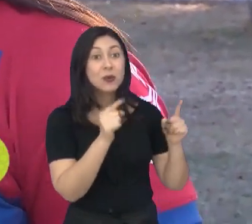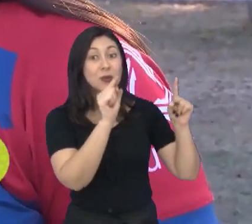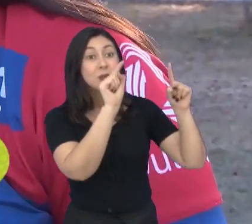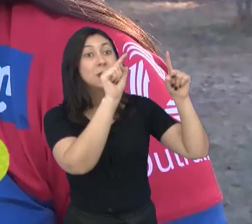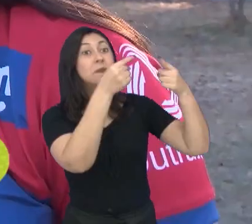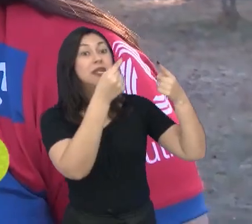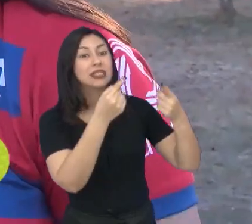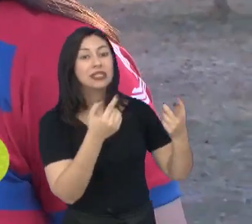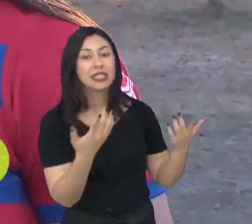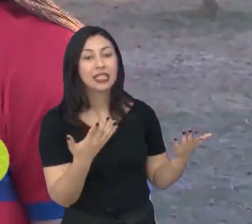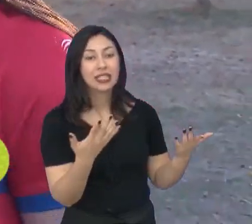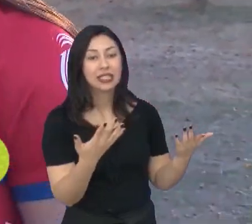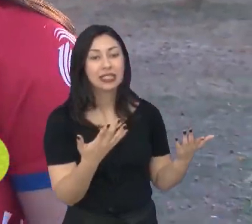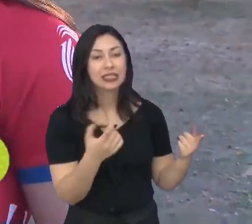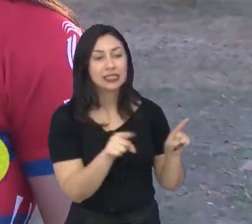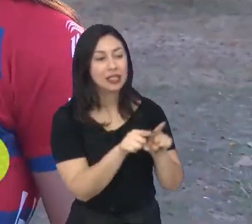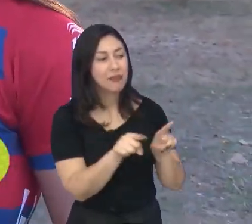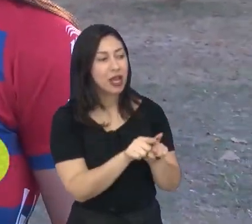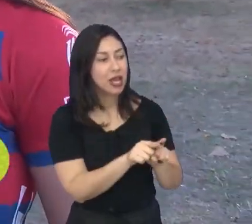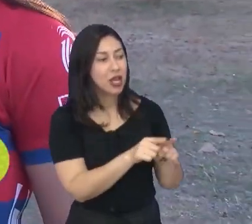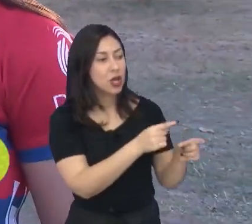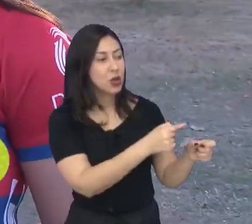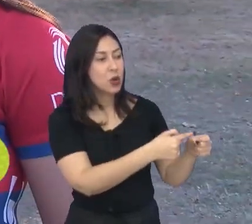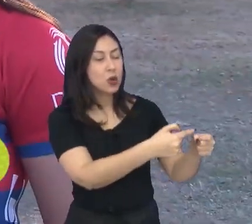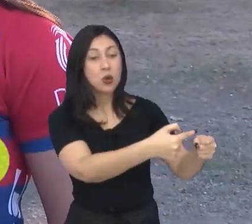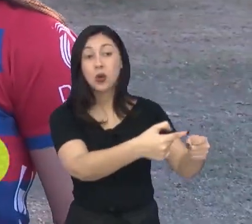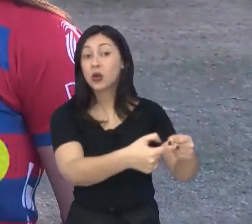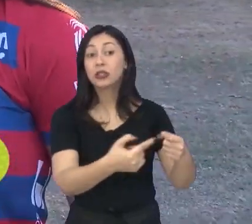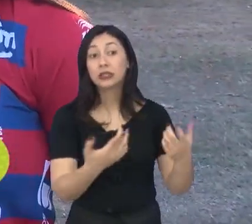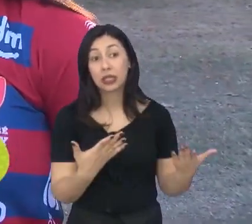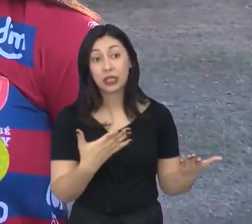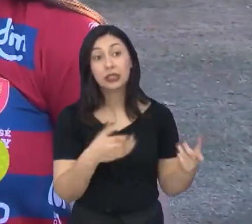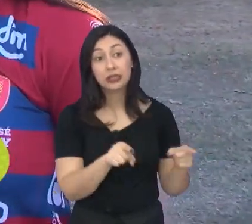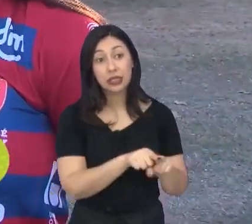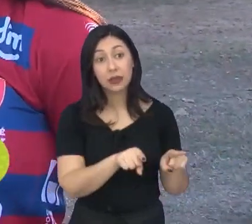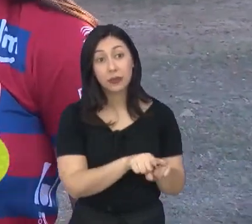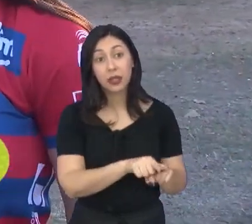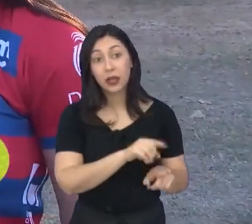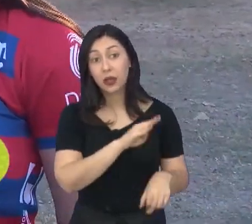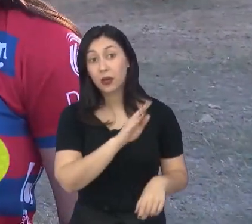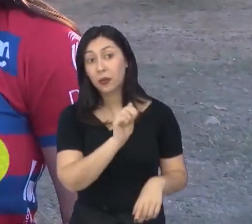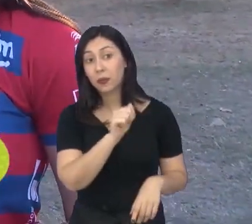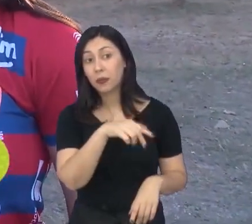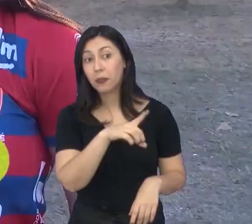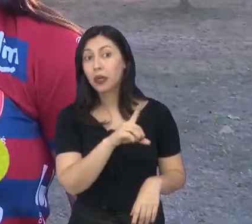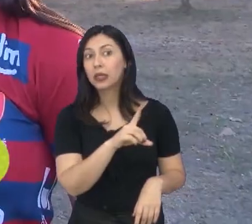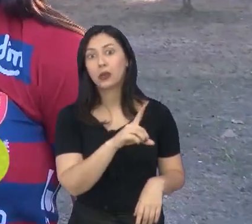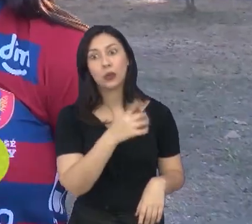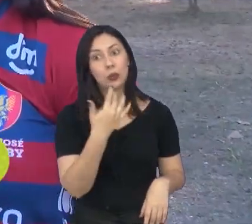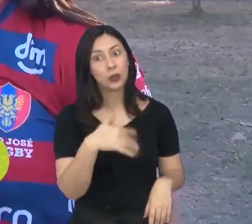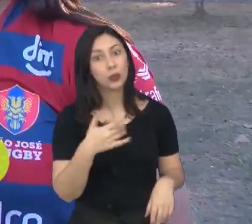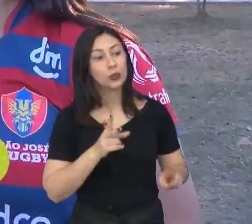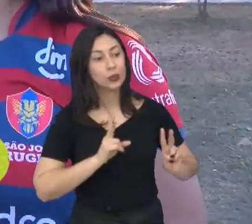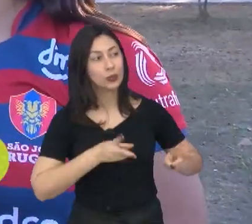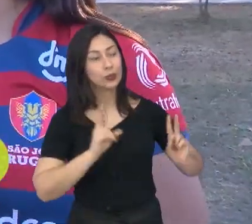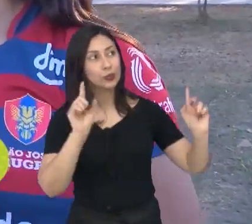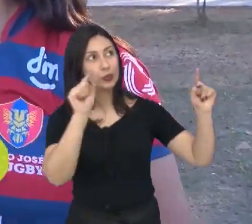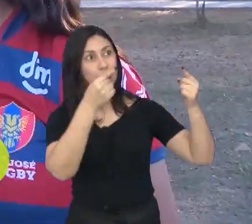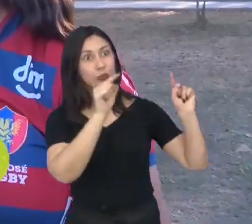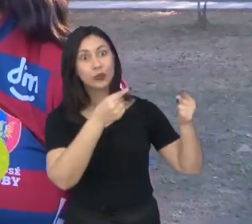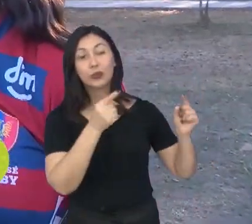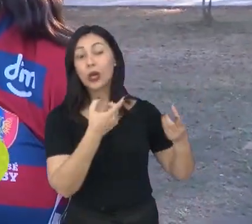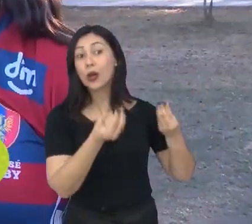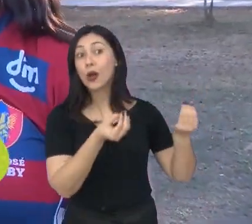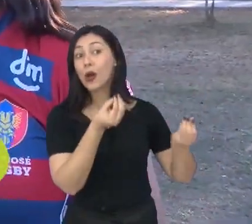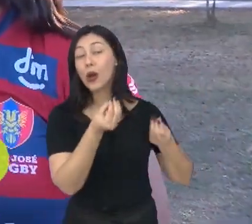né? Principalmente, acho que enfrentando outras equipes, o Band aí que é também recorrente vocês enfrentam, enfim, como é que foi